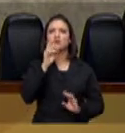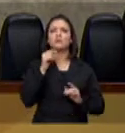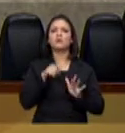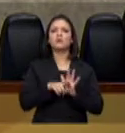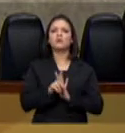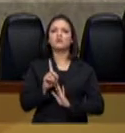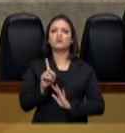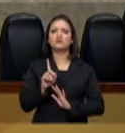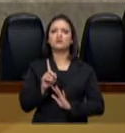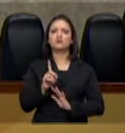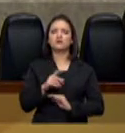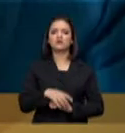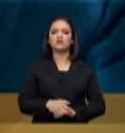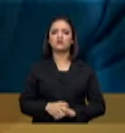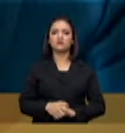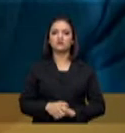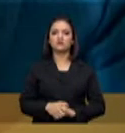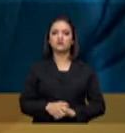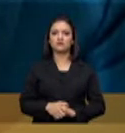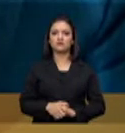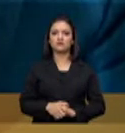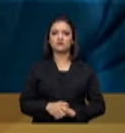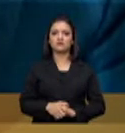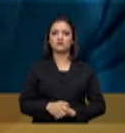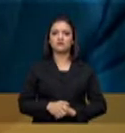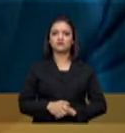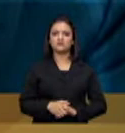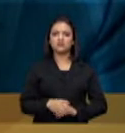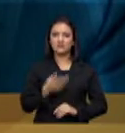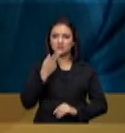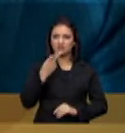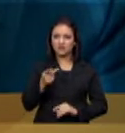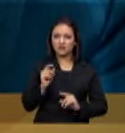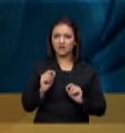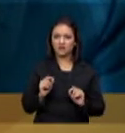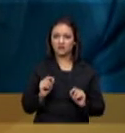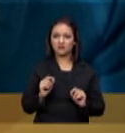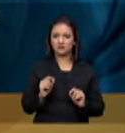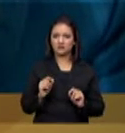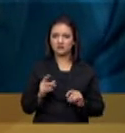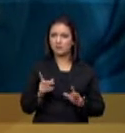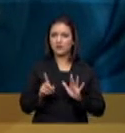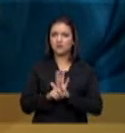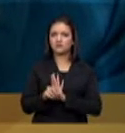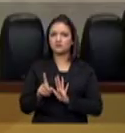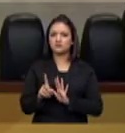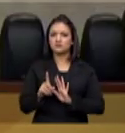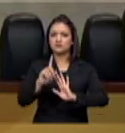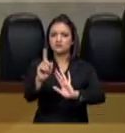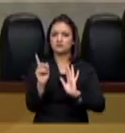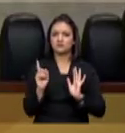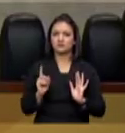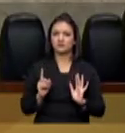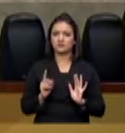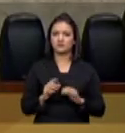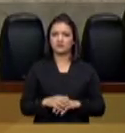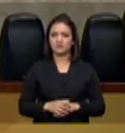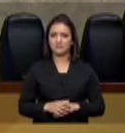esclarecimento. A manifestação é pela improcedência? É pela improcedência. In.